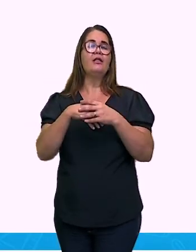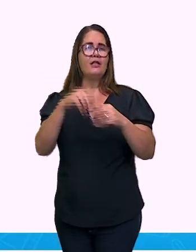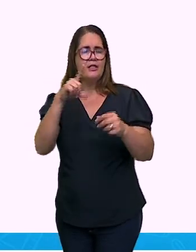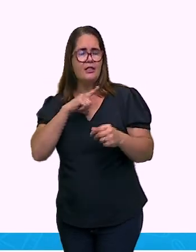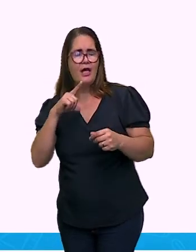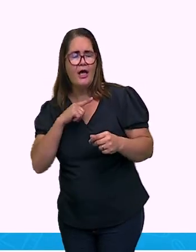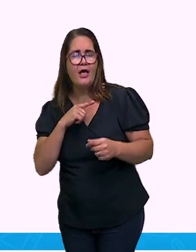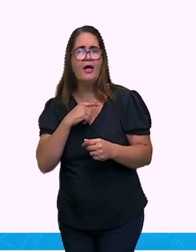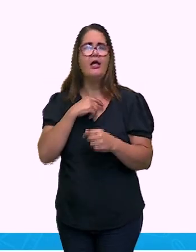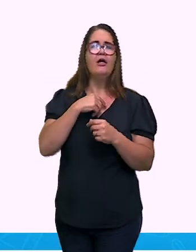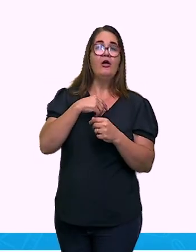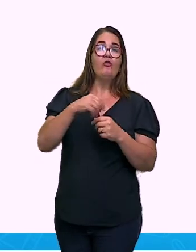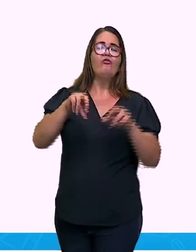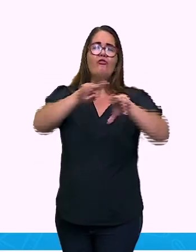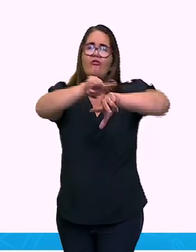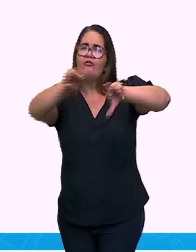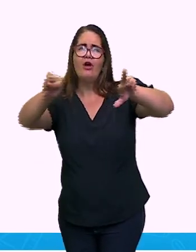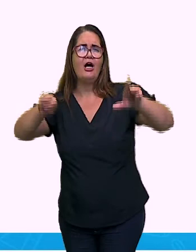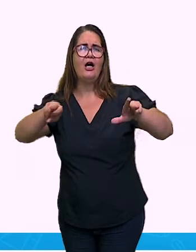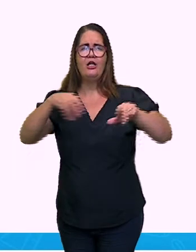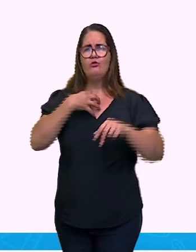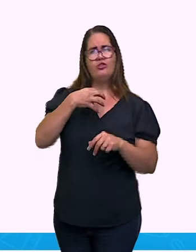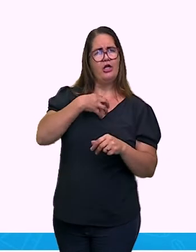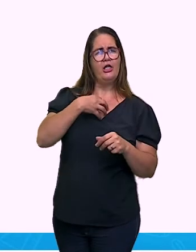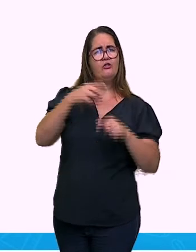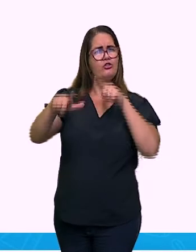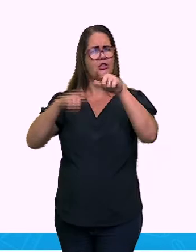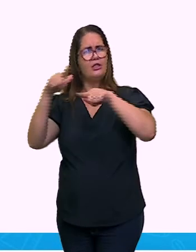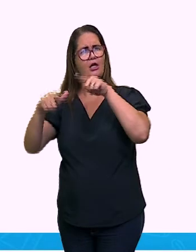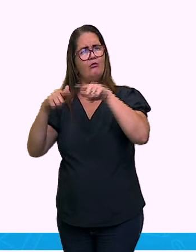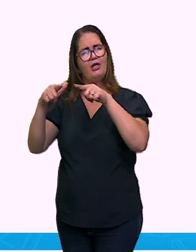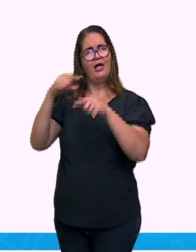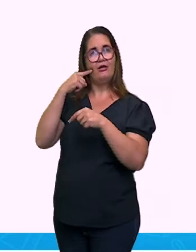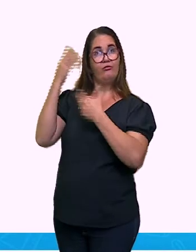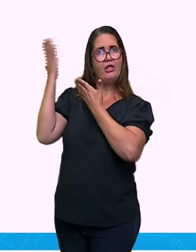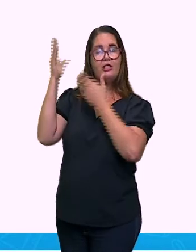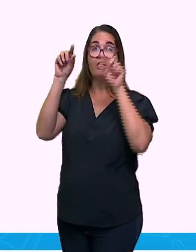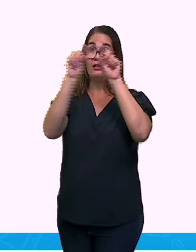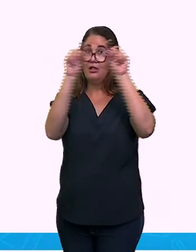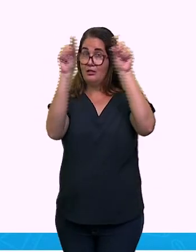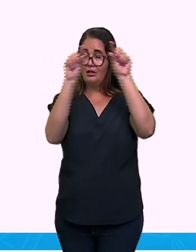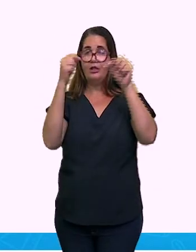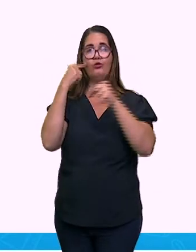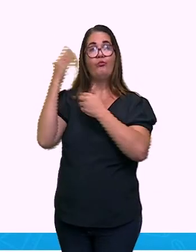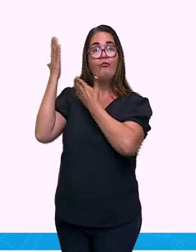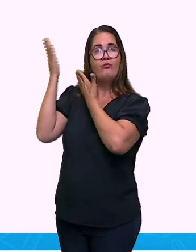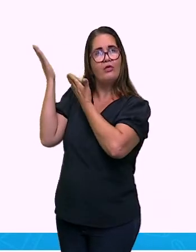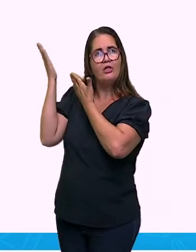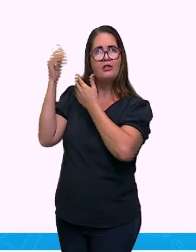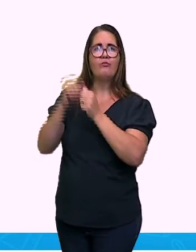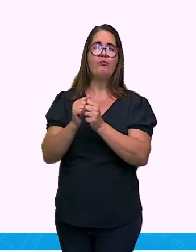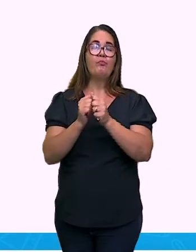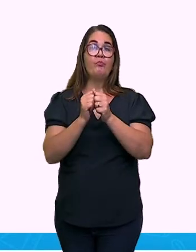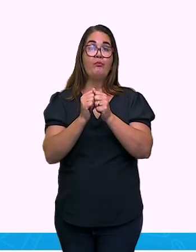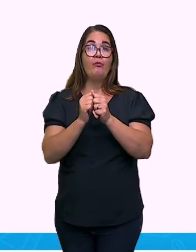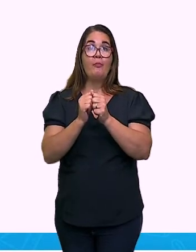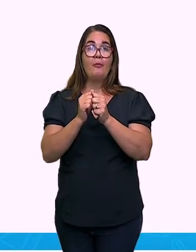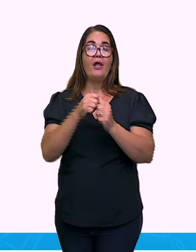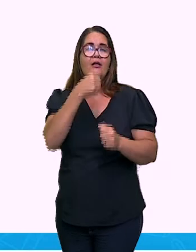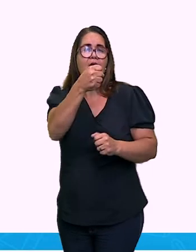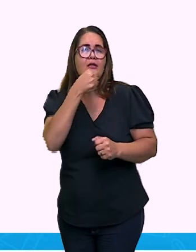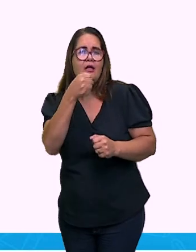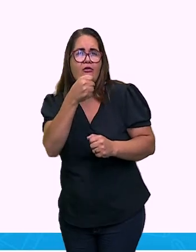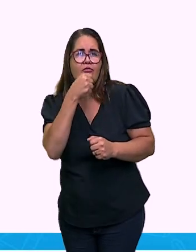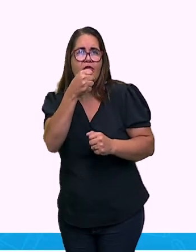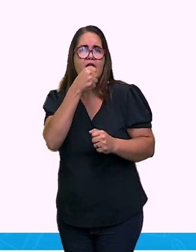velhas estratégias devem ser questionadas. Aqui nós temos o corpo da entrevista. Eu não vou